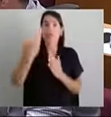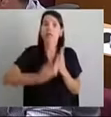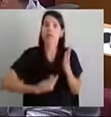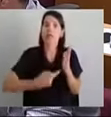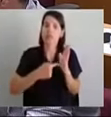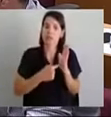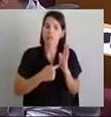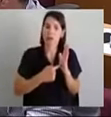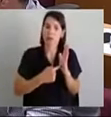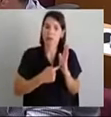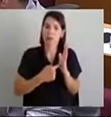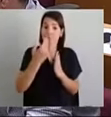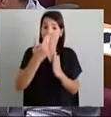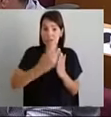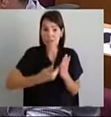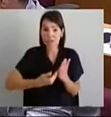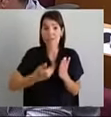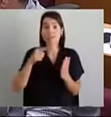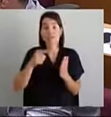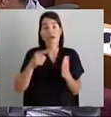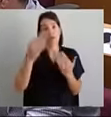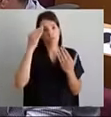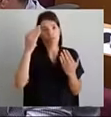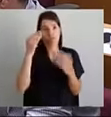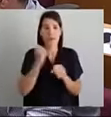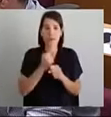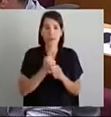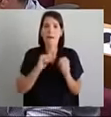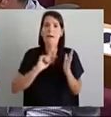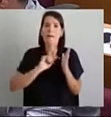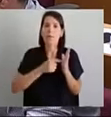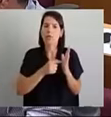tabela. Não é? E, portanto, não percebeu a minha questão. Em relação aos pontos